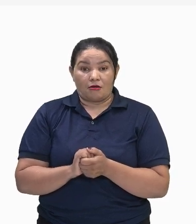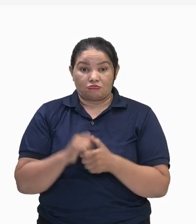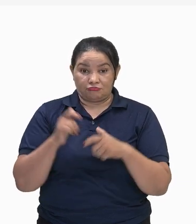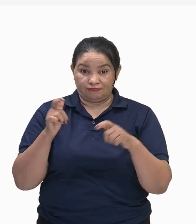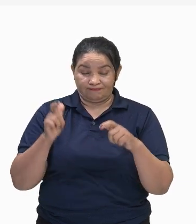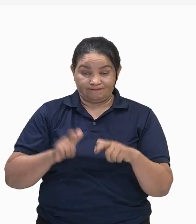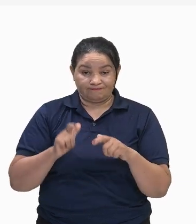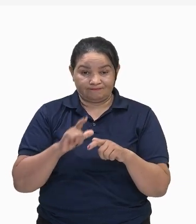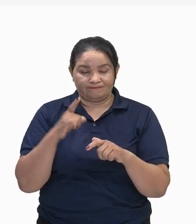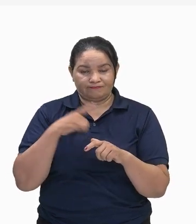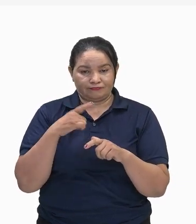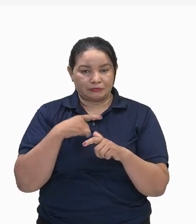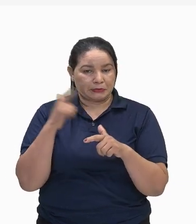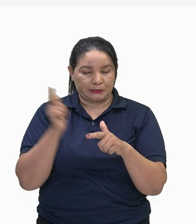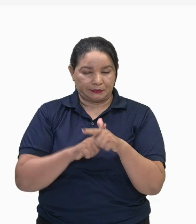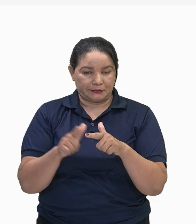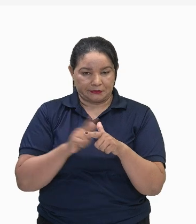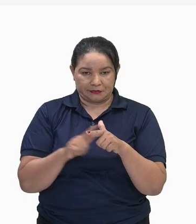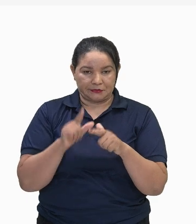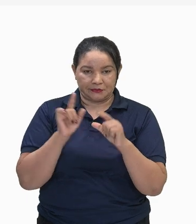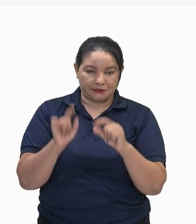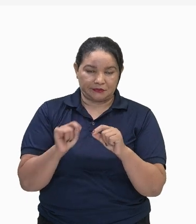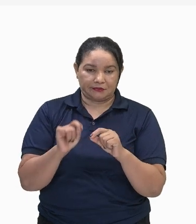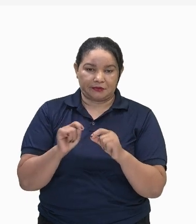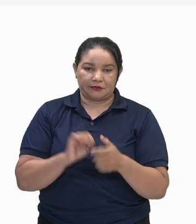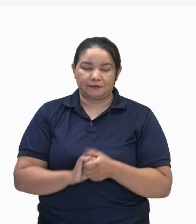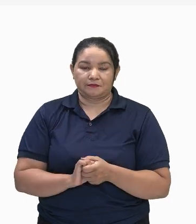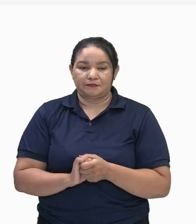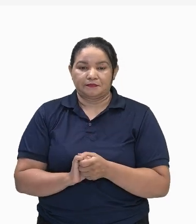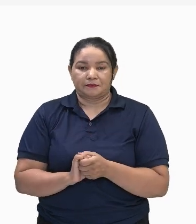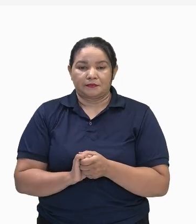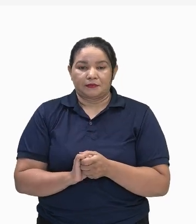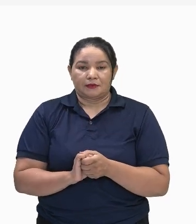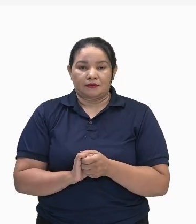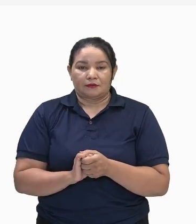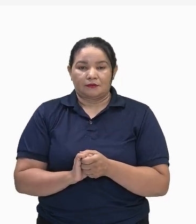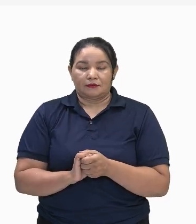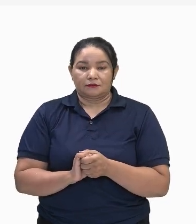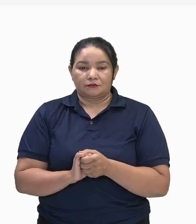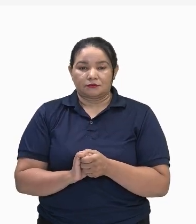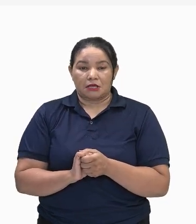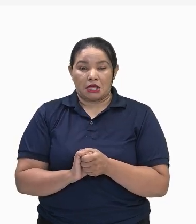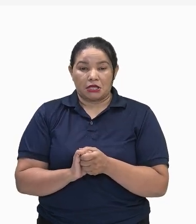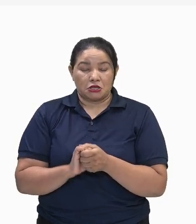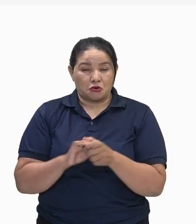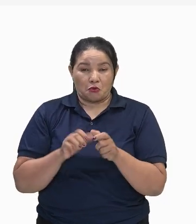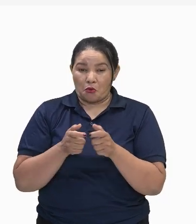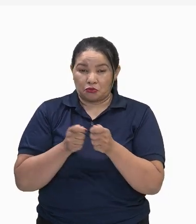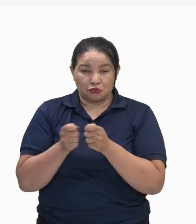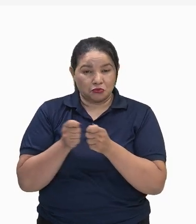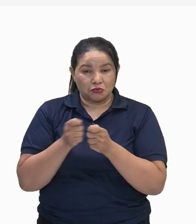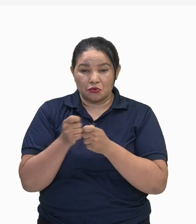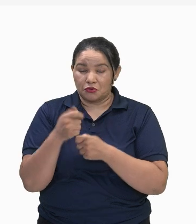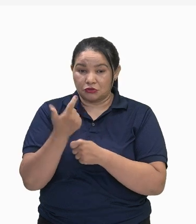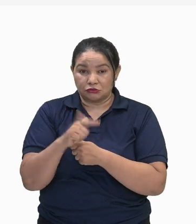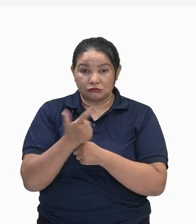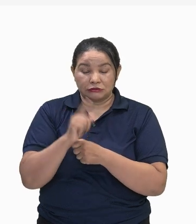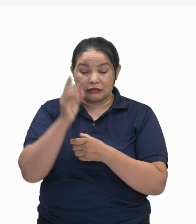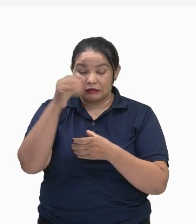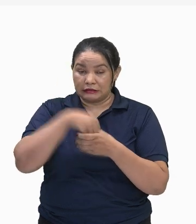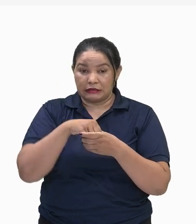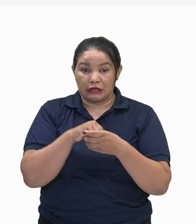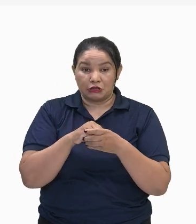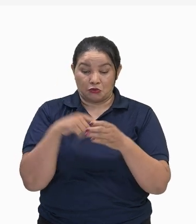né, aconteceu o seguinte, uma reação em cadeia que foi incontrolável dentro do reator, causou aí um